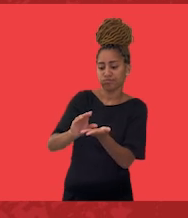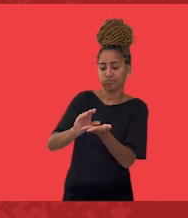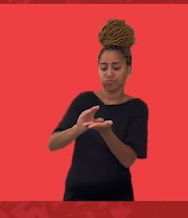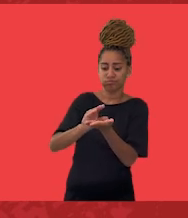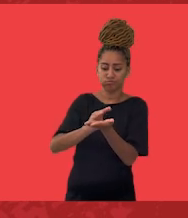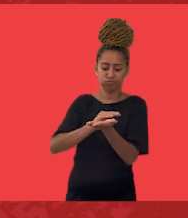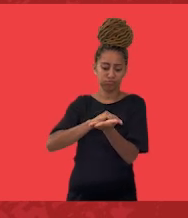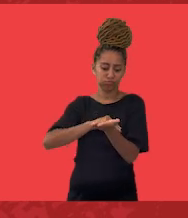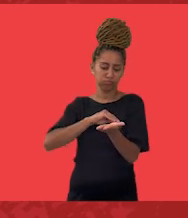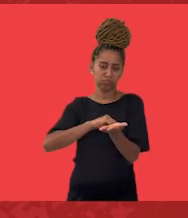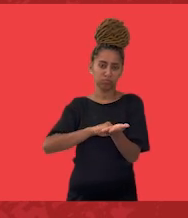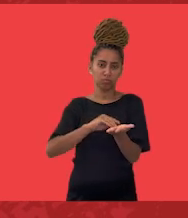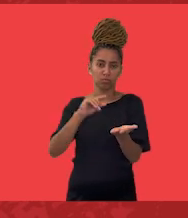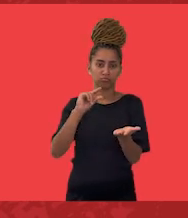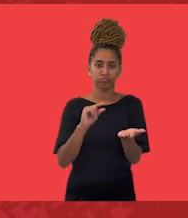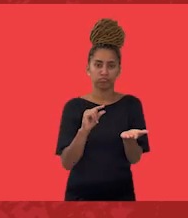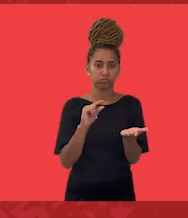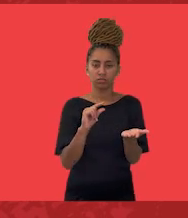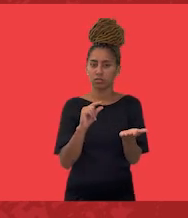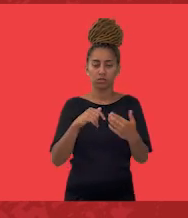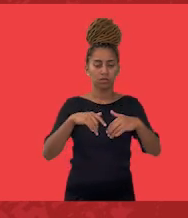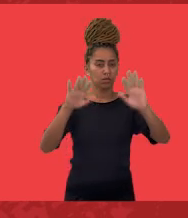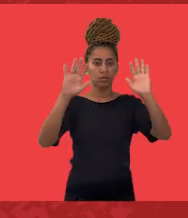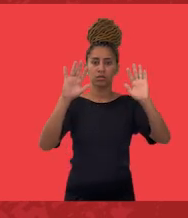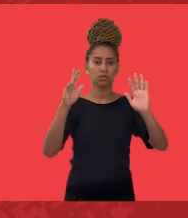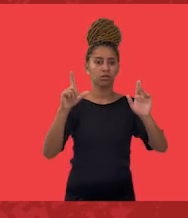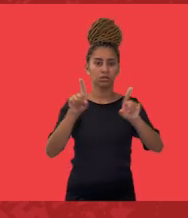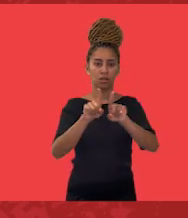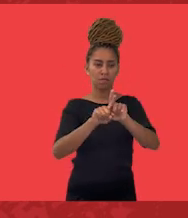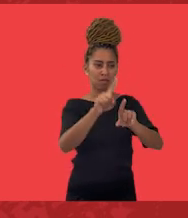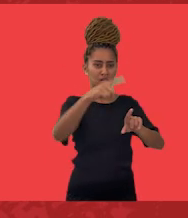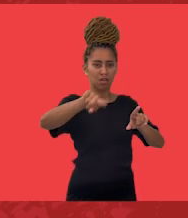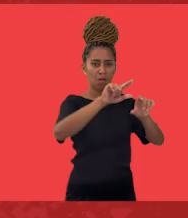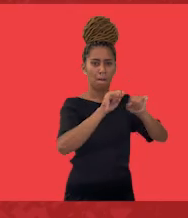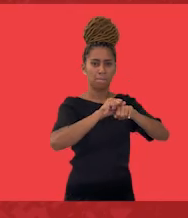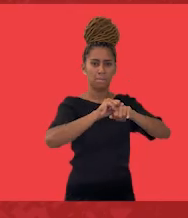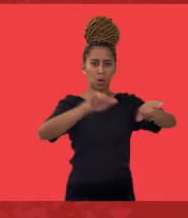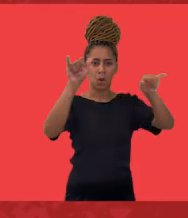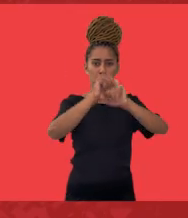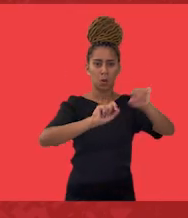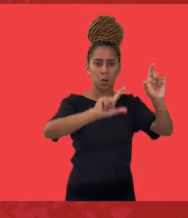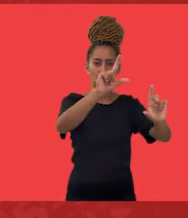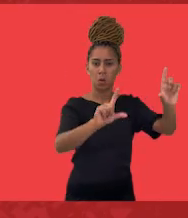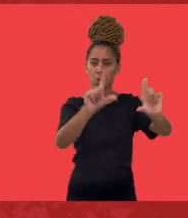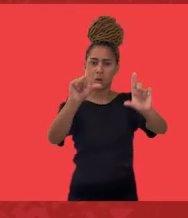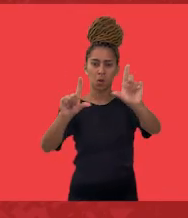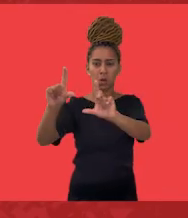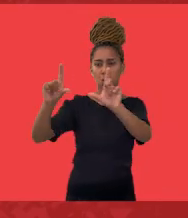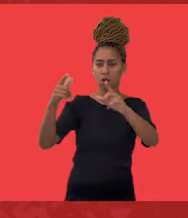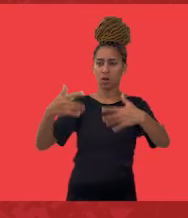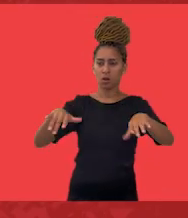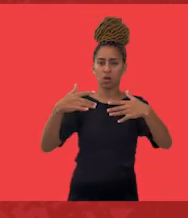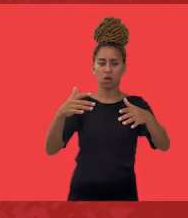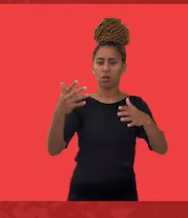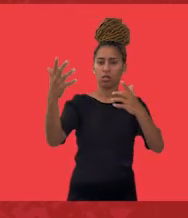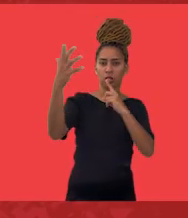Acúmulo de líquido, a menstruação já vem. Amanhã agacha, hoje devora um doce. De matar as formigas